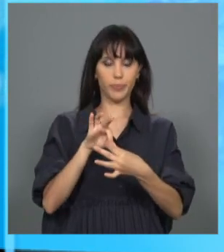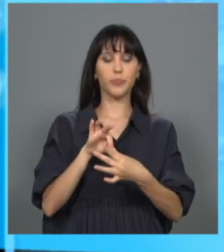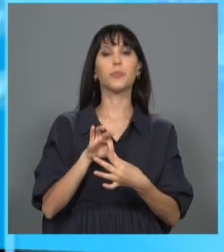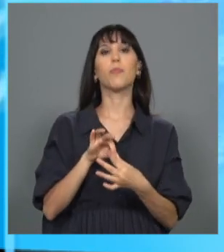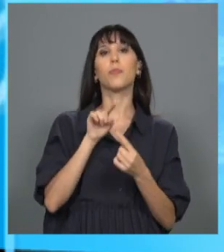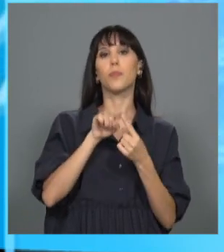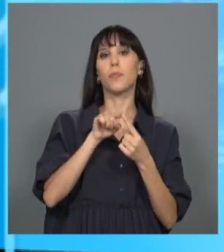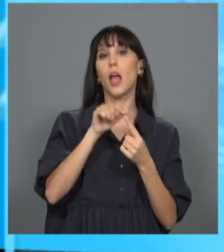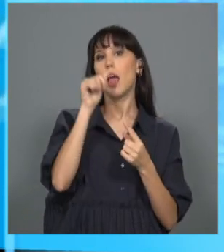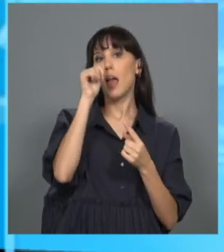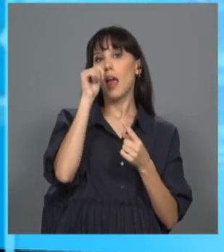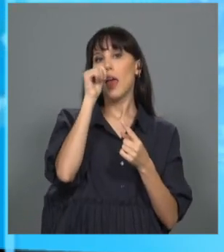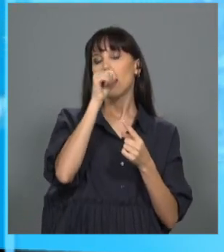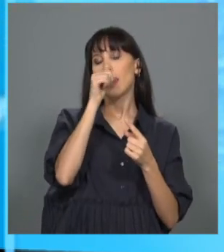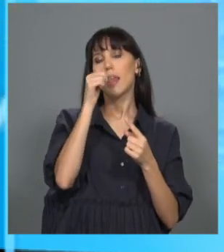lazer,